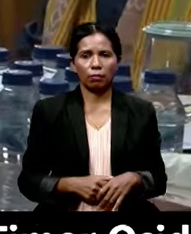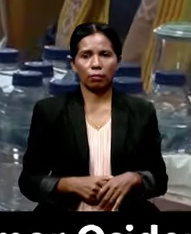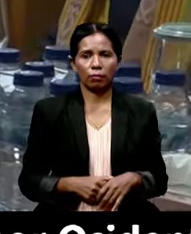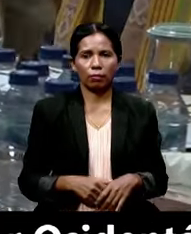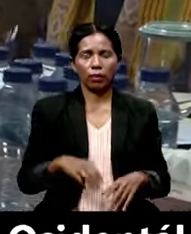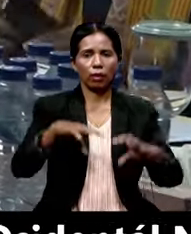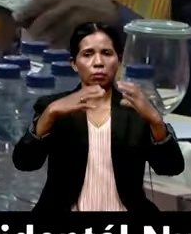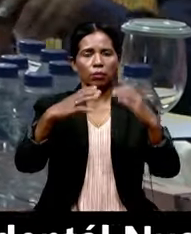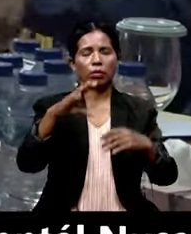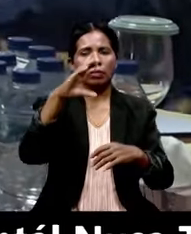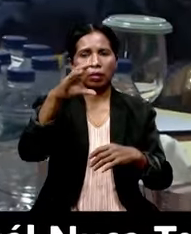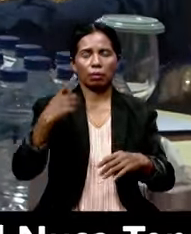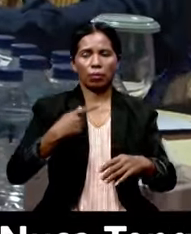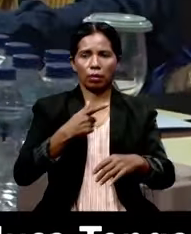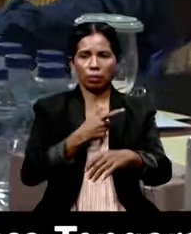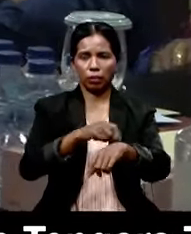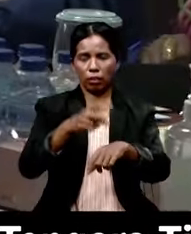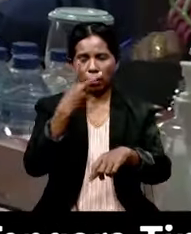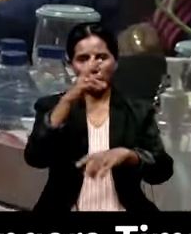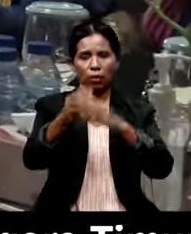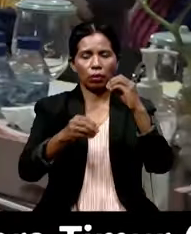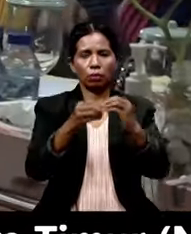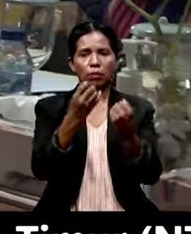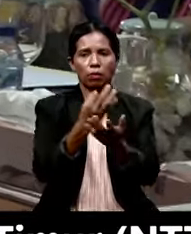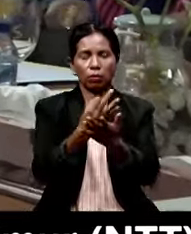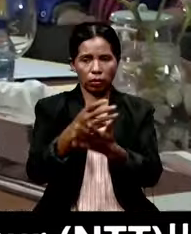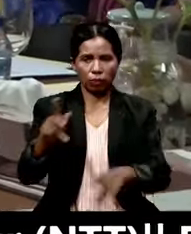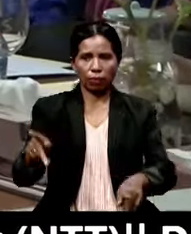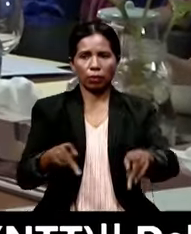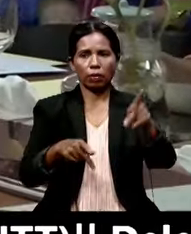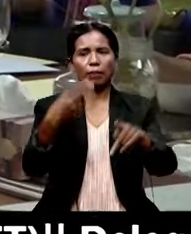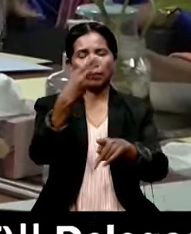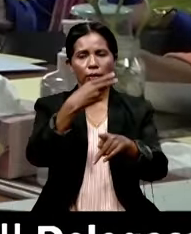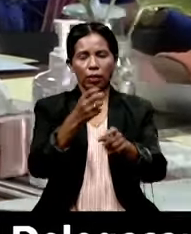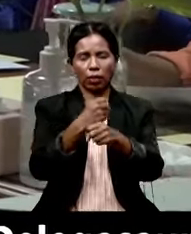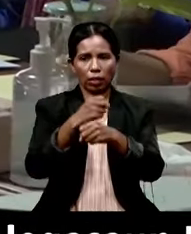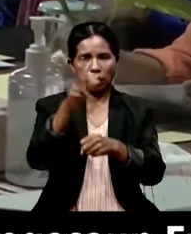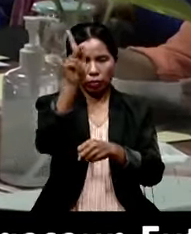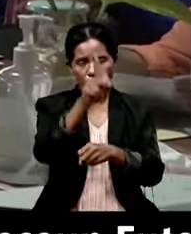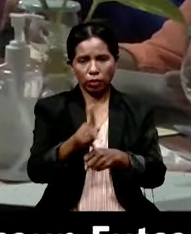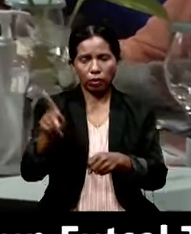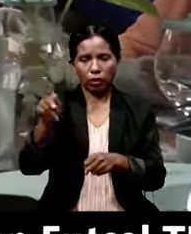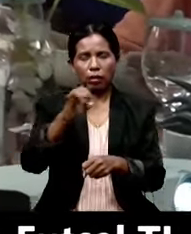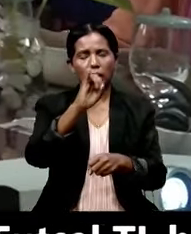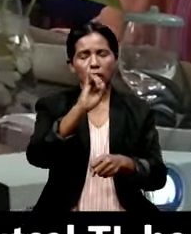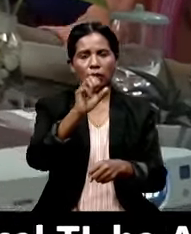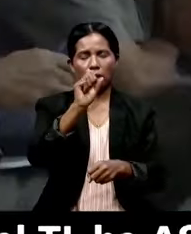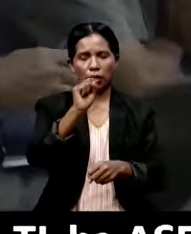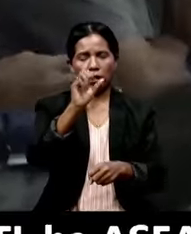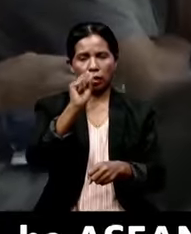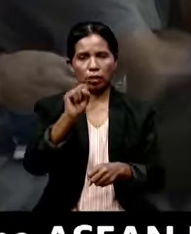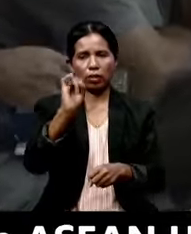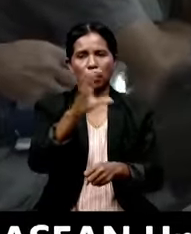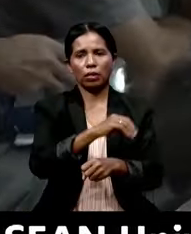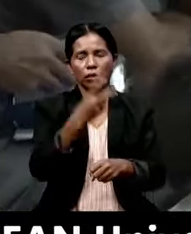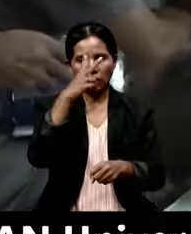Comissão C, Parlamento Nacional, lebe trata o assunto finanças públicas, quinta nem a fiscalização do Instituto Nacional de Segurança Social,